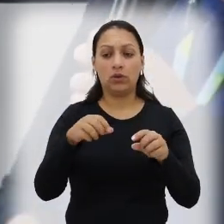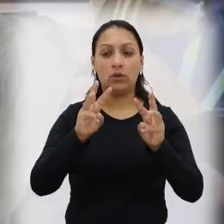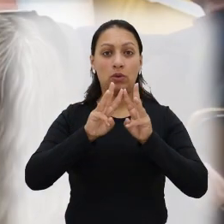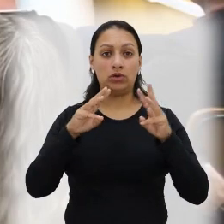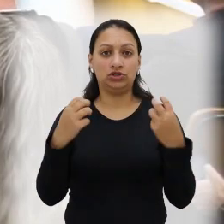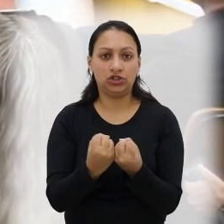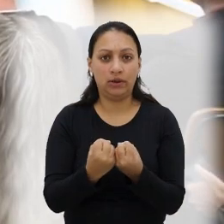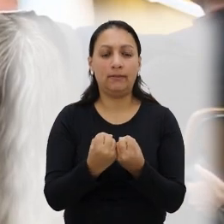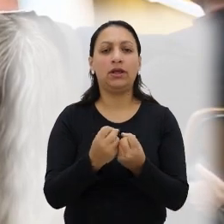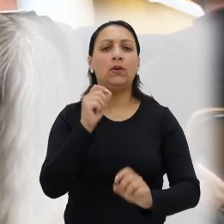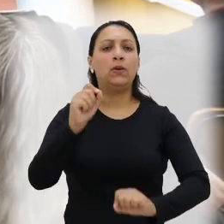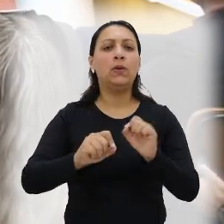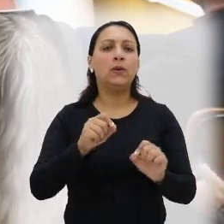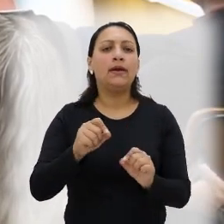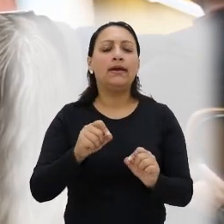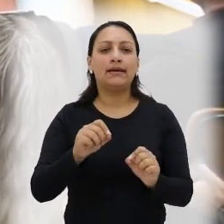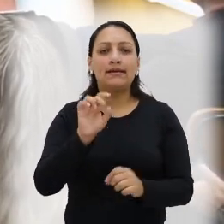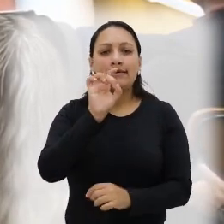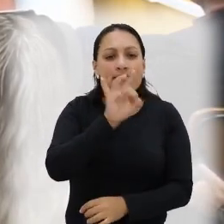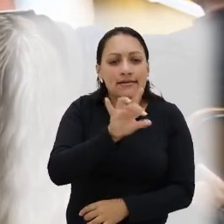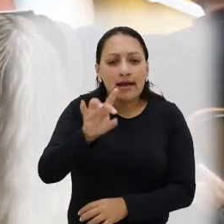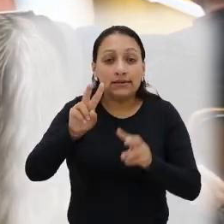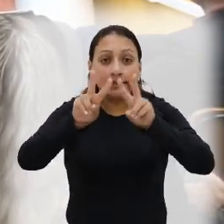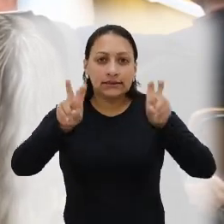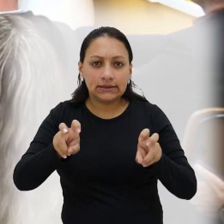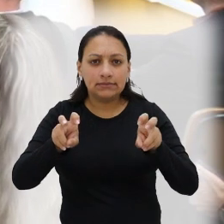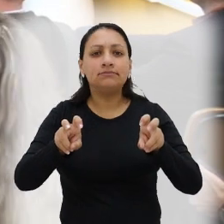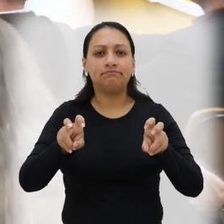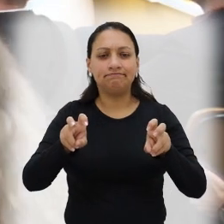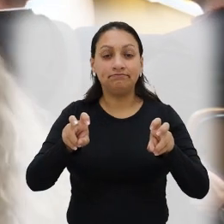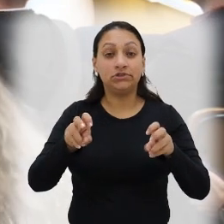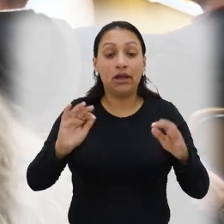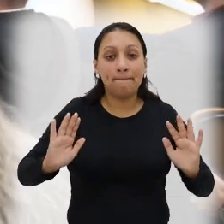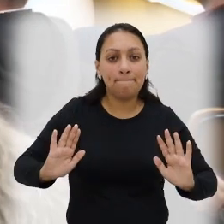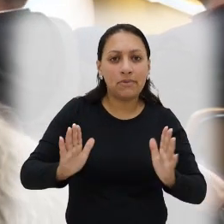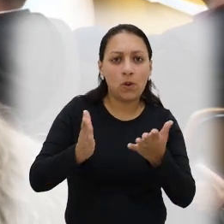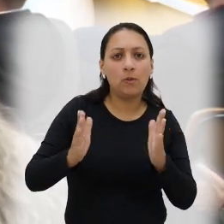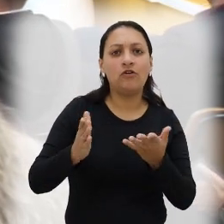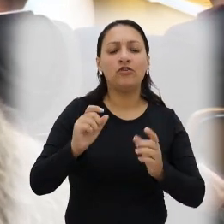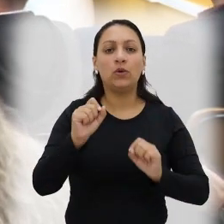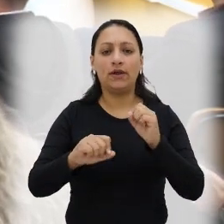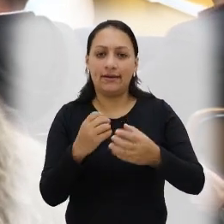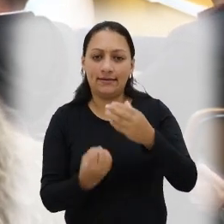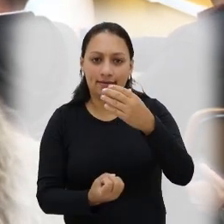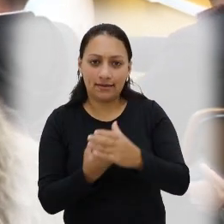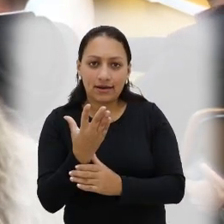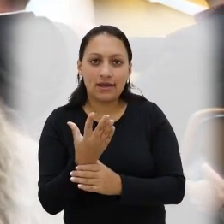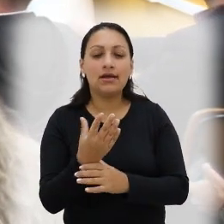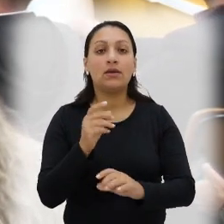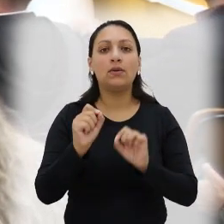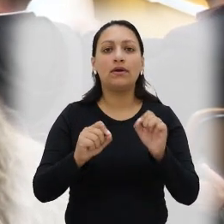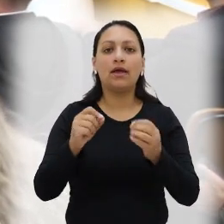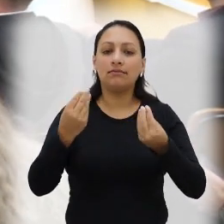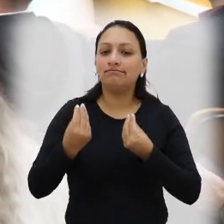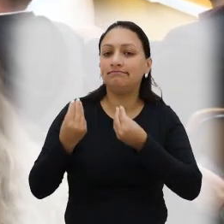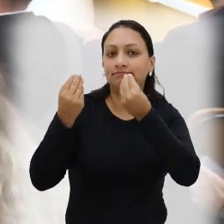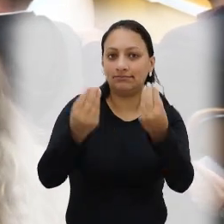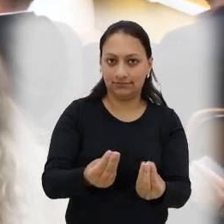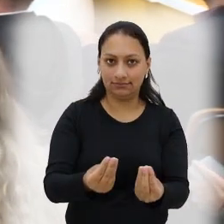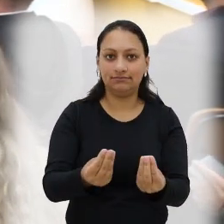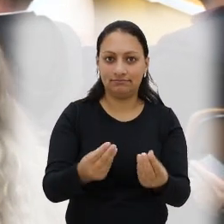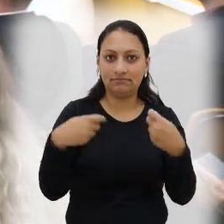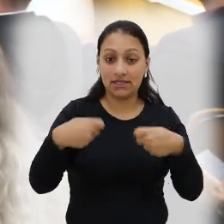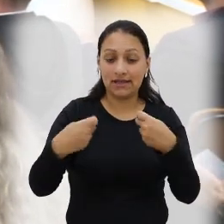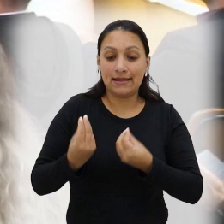cada tema que nós trabalhamos, cada workshop que a gente promove, a gente gere um entregável. Então,